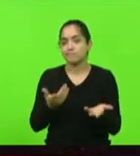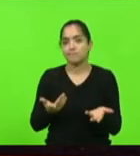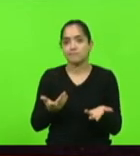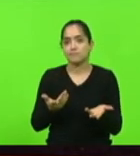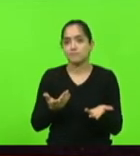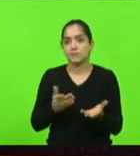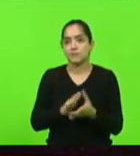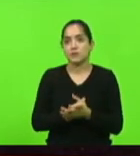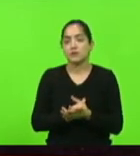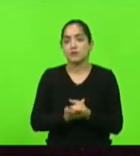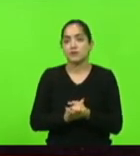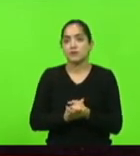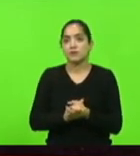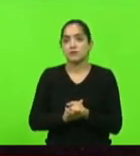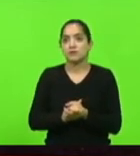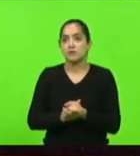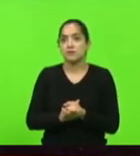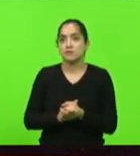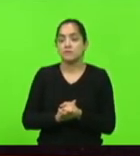Quiçá, então,